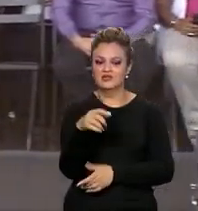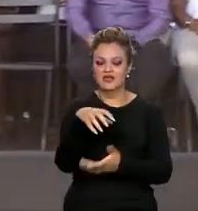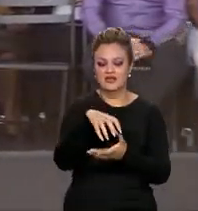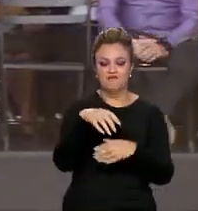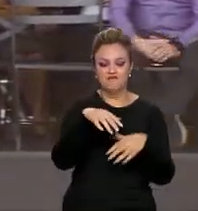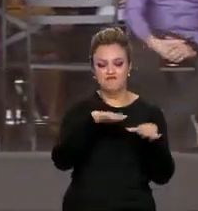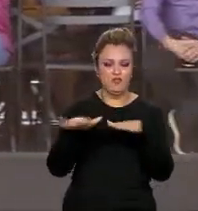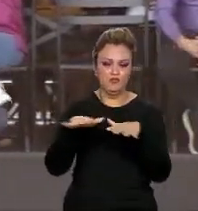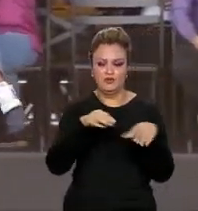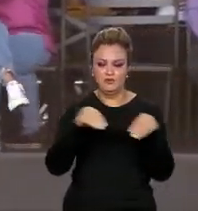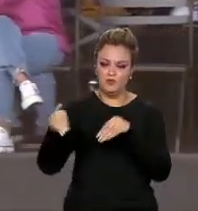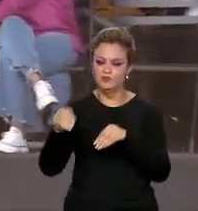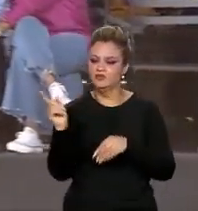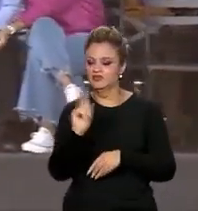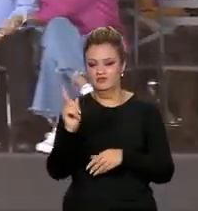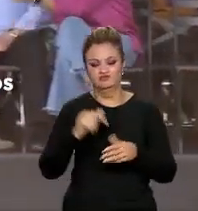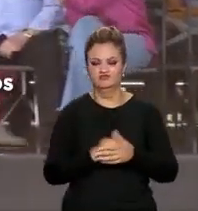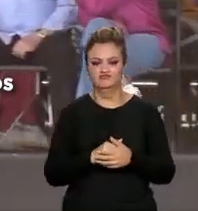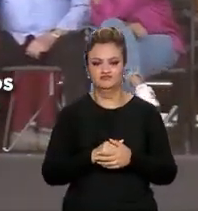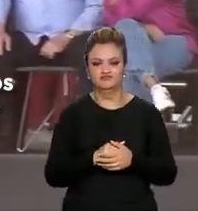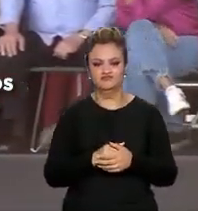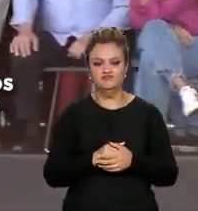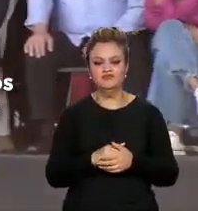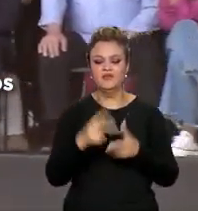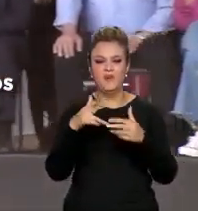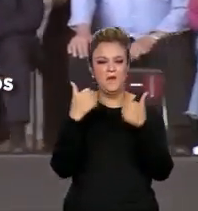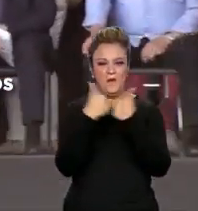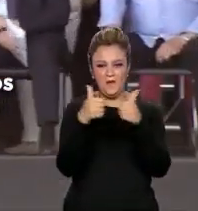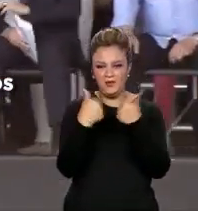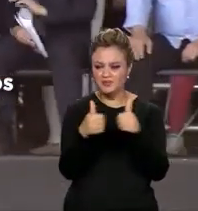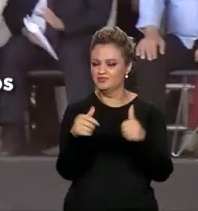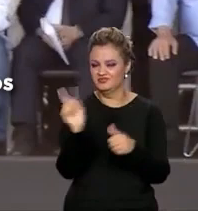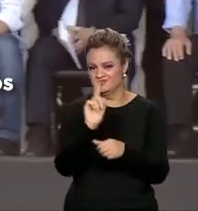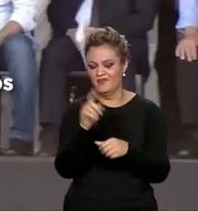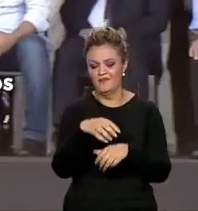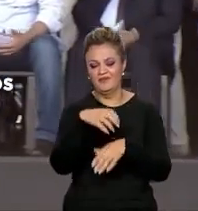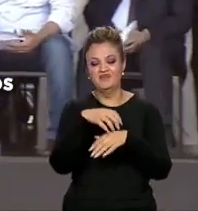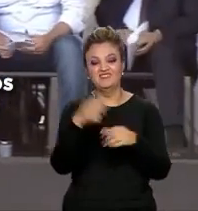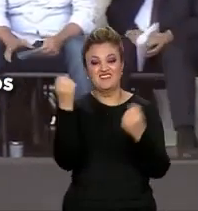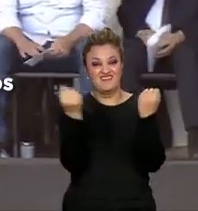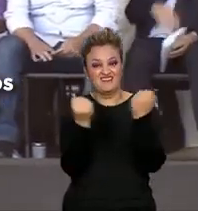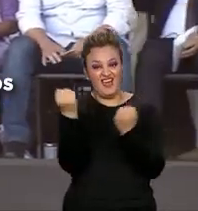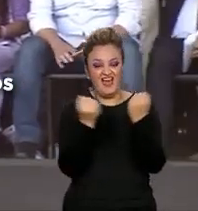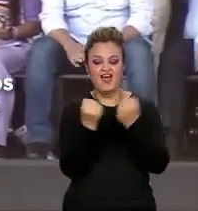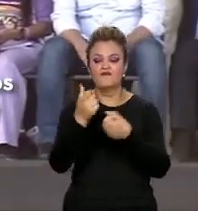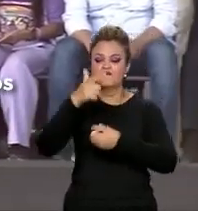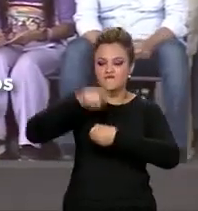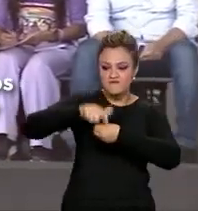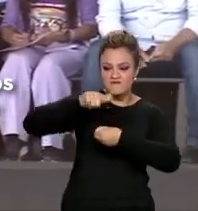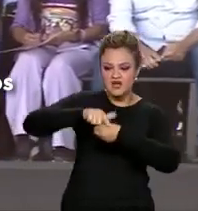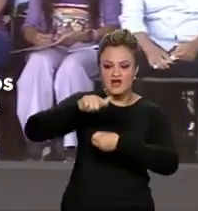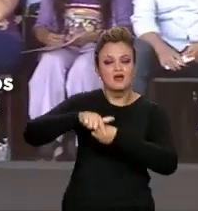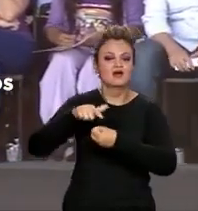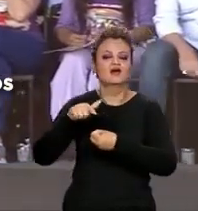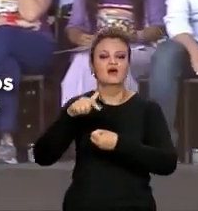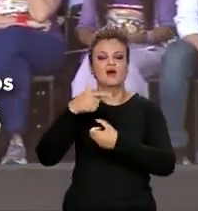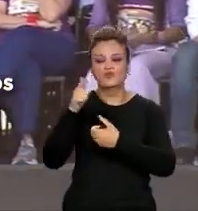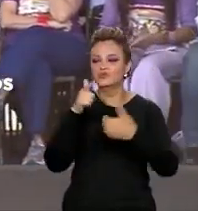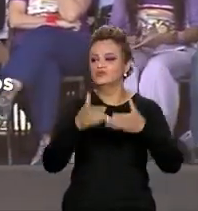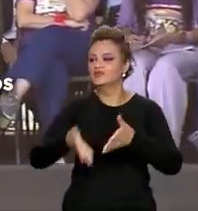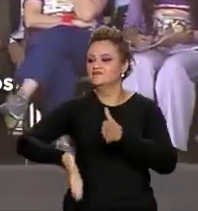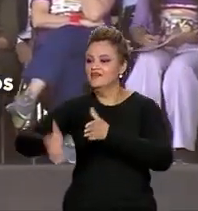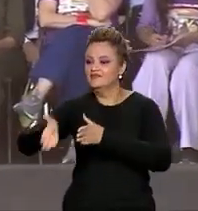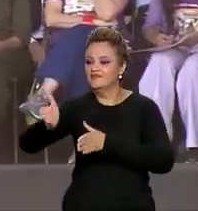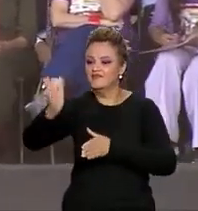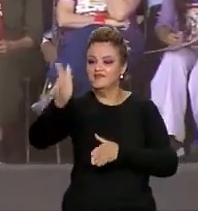móvel não é unidade móvel como ônibus vão ser carros carros que posso chegar